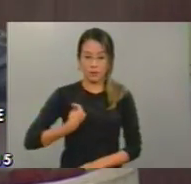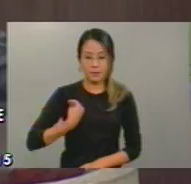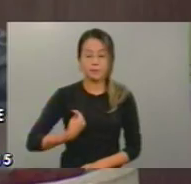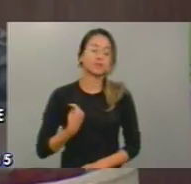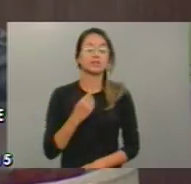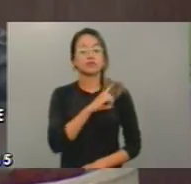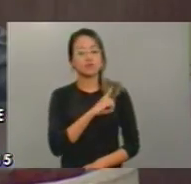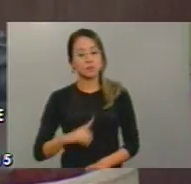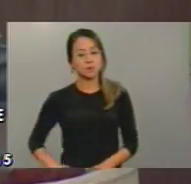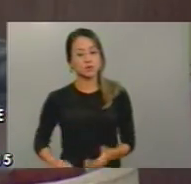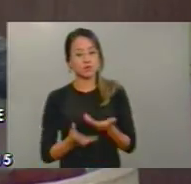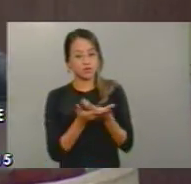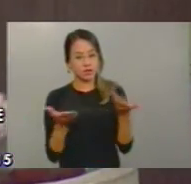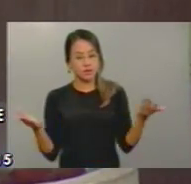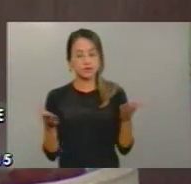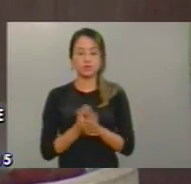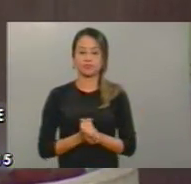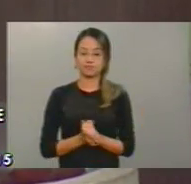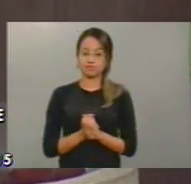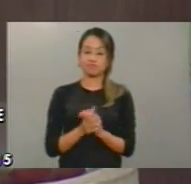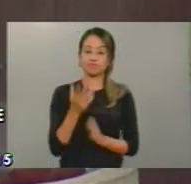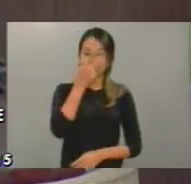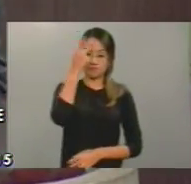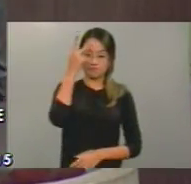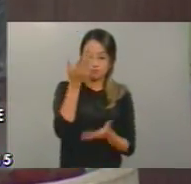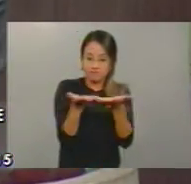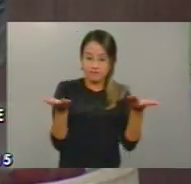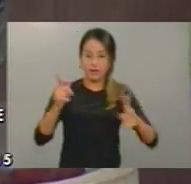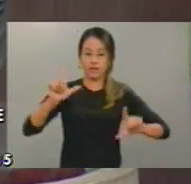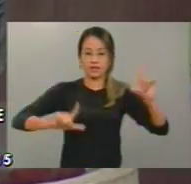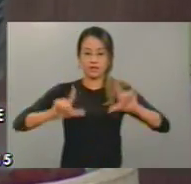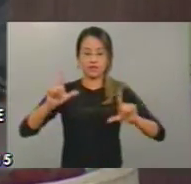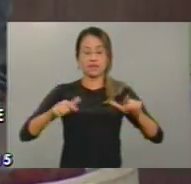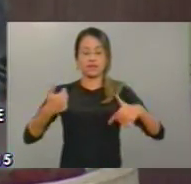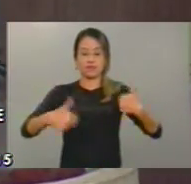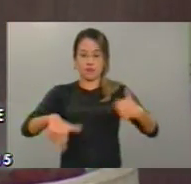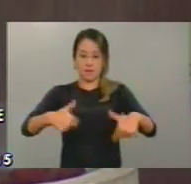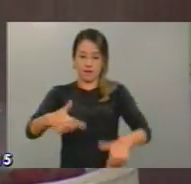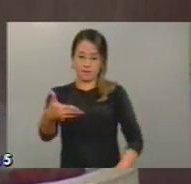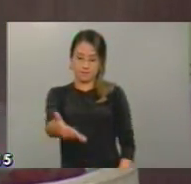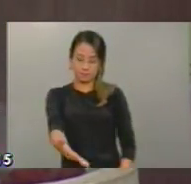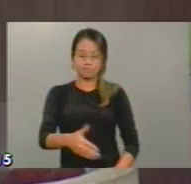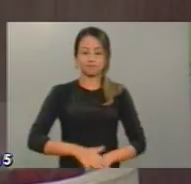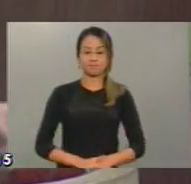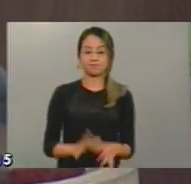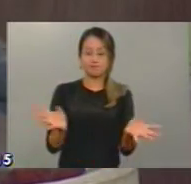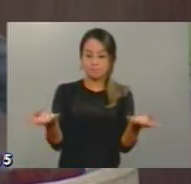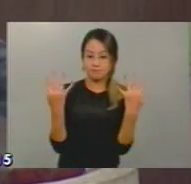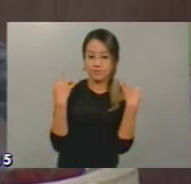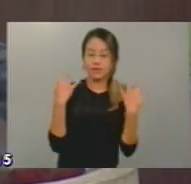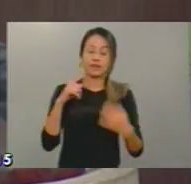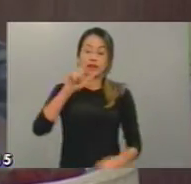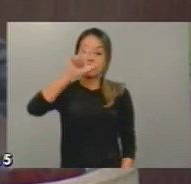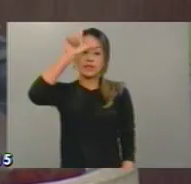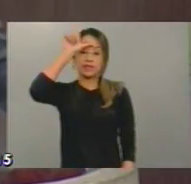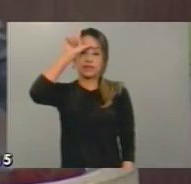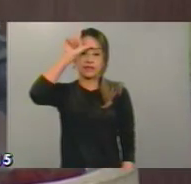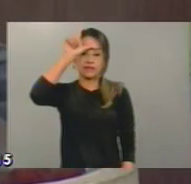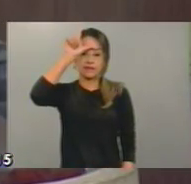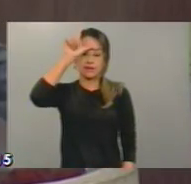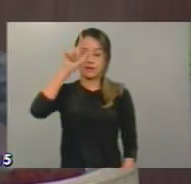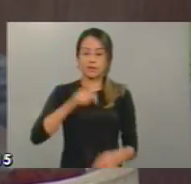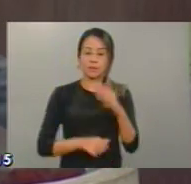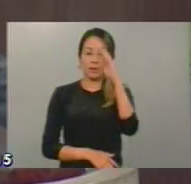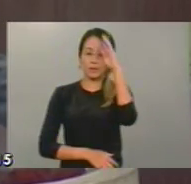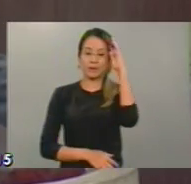senhoras deputadas, senhores deputados, aos trabalhadores aqui da casa, eu requeiro, sobretudo, a atenção do líder Evandro Leitão, líder